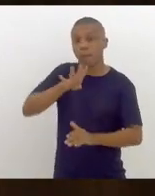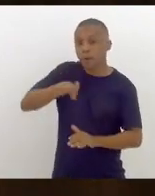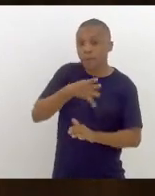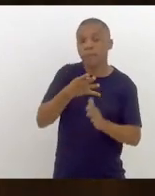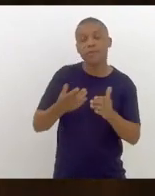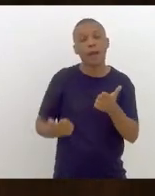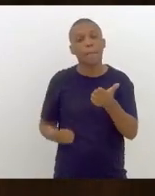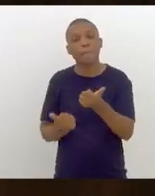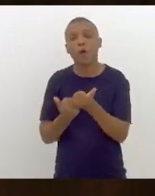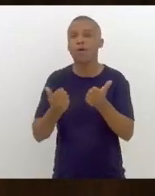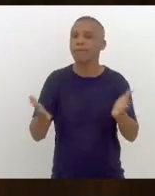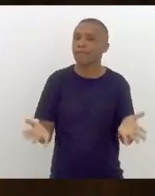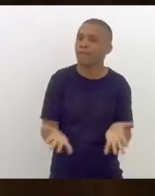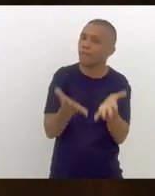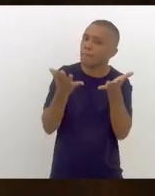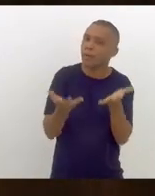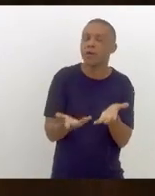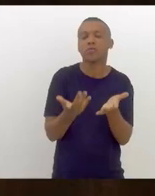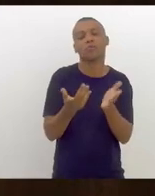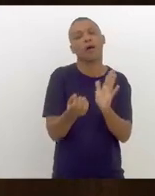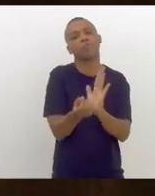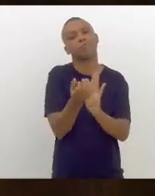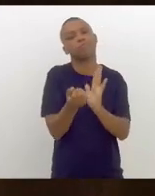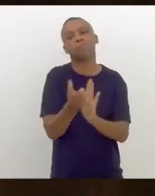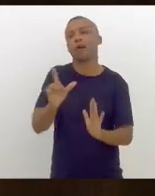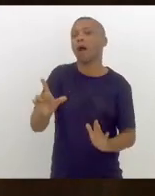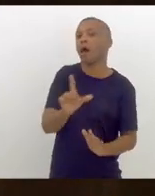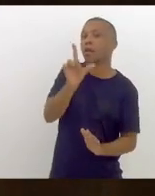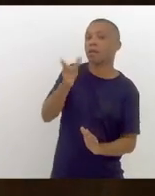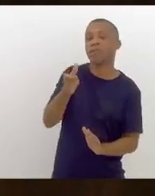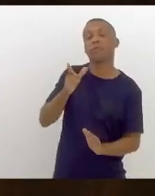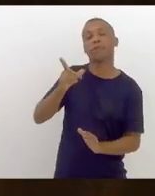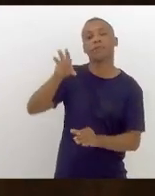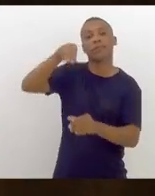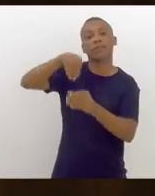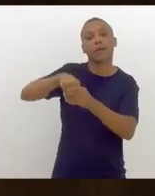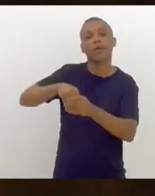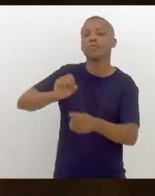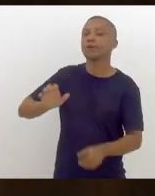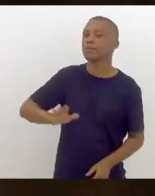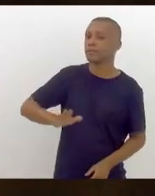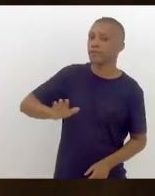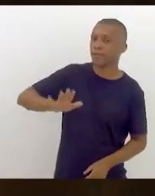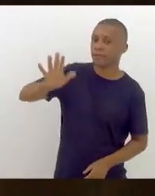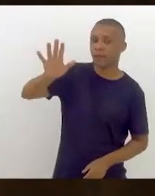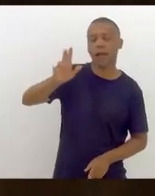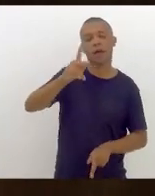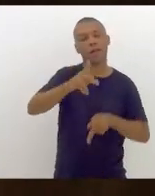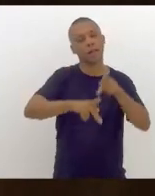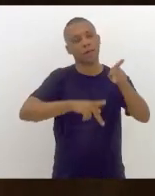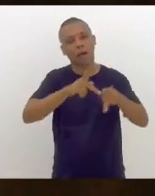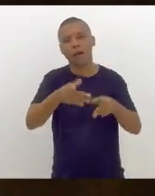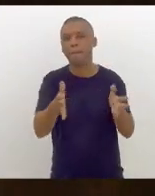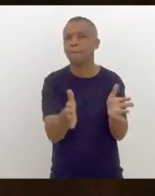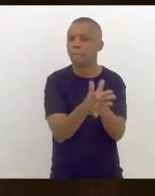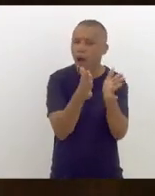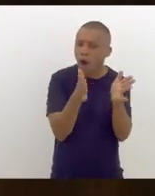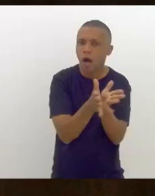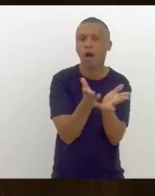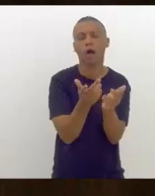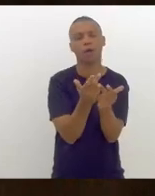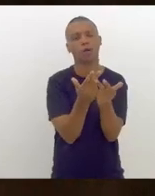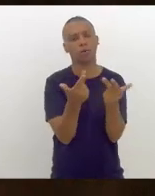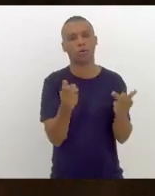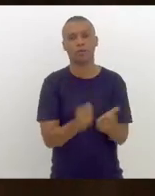a produção literária em territórios de favela em áreas populares dentro